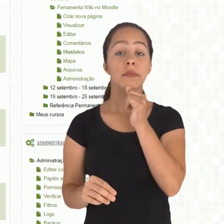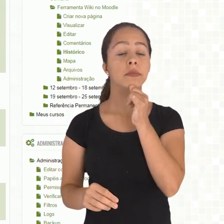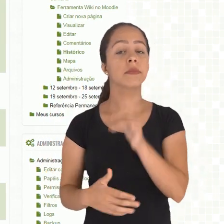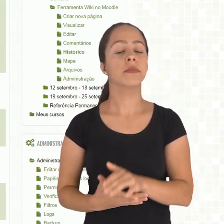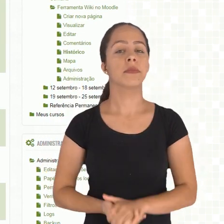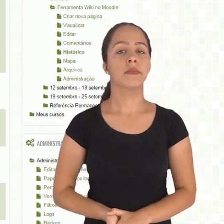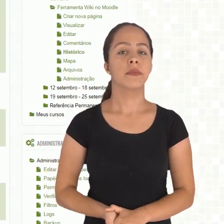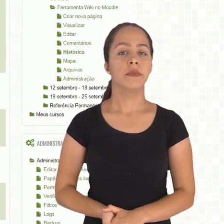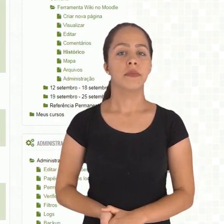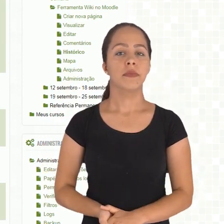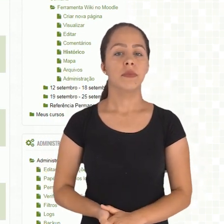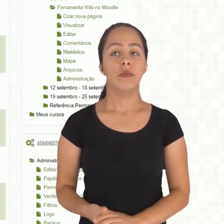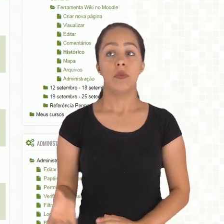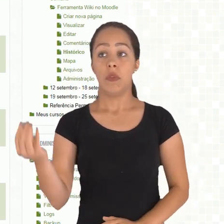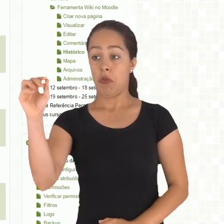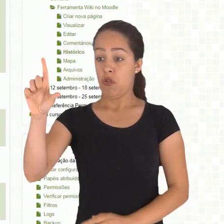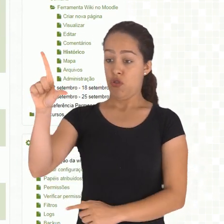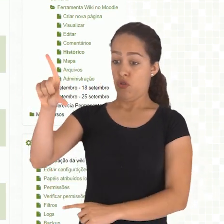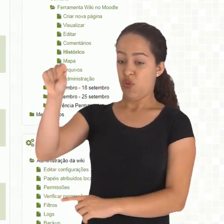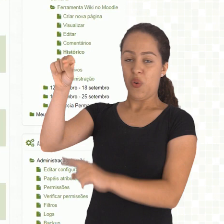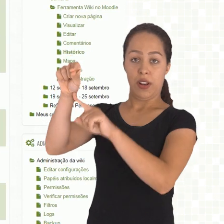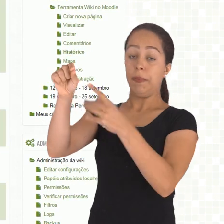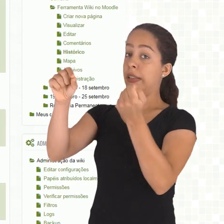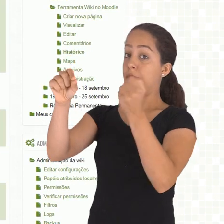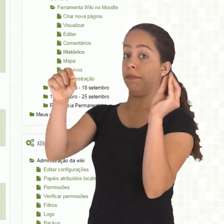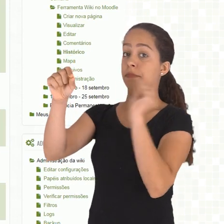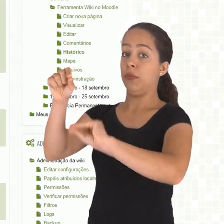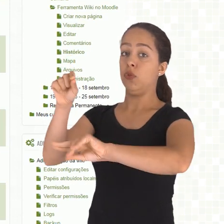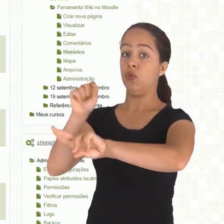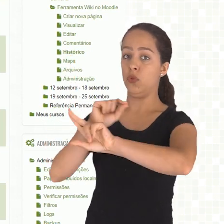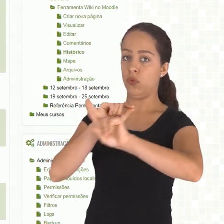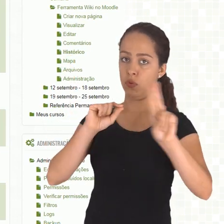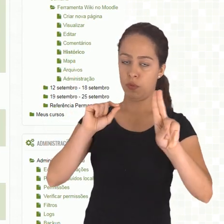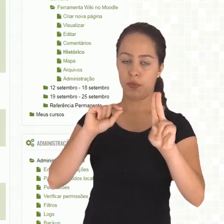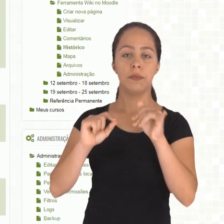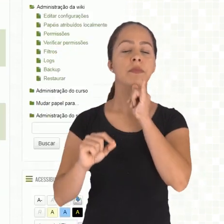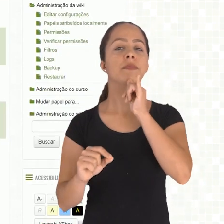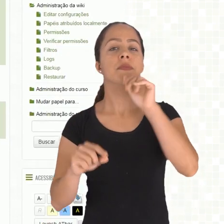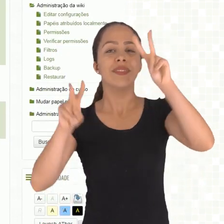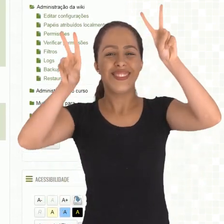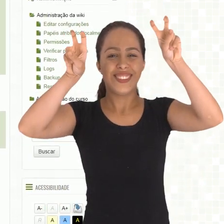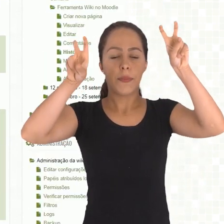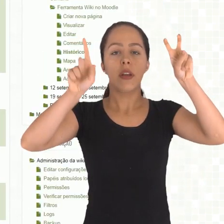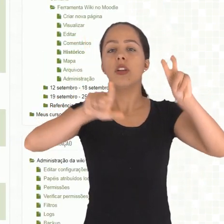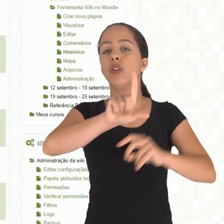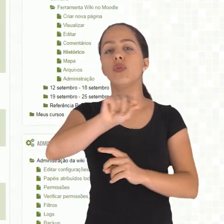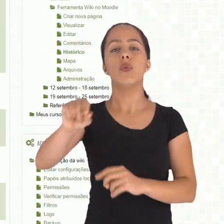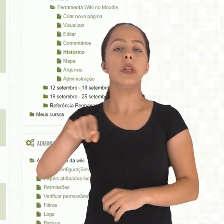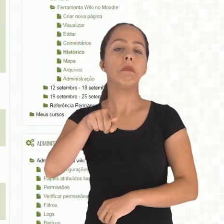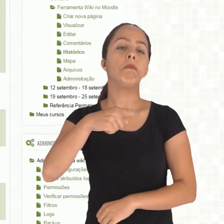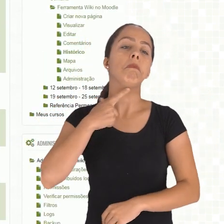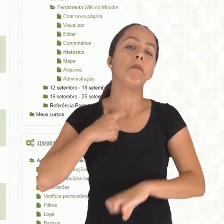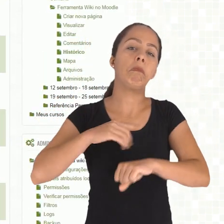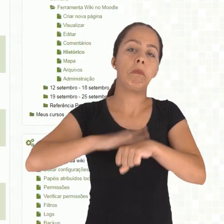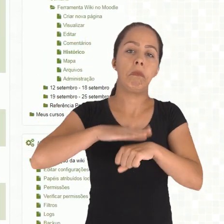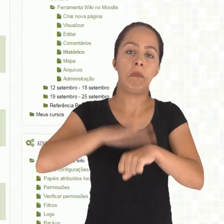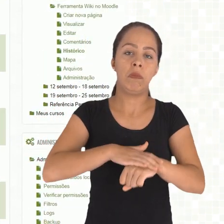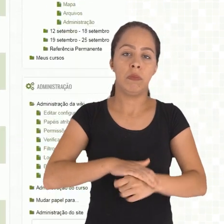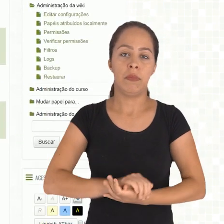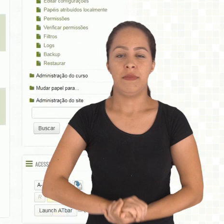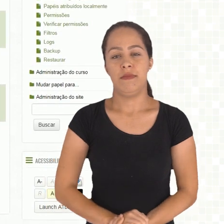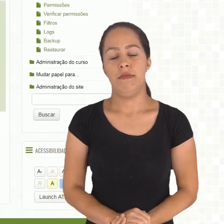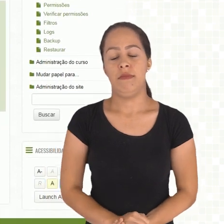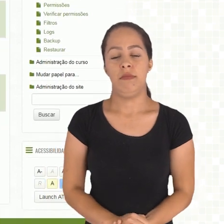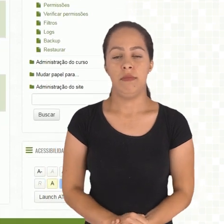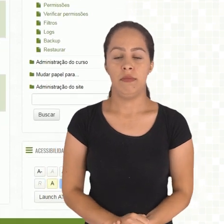essa versão 16 a versão 17 que são as duas últimas para verificar quais foram as modificações da versão 16 para 17